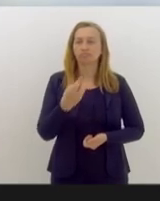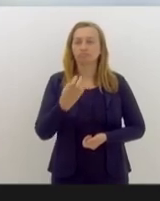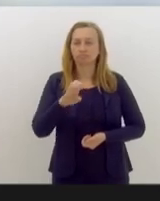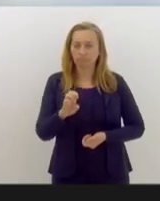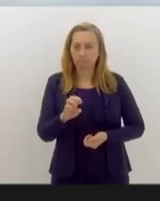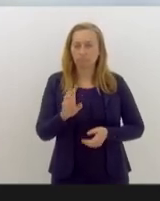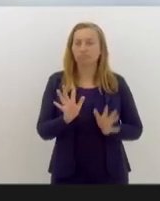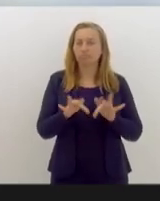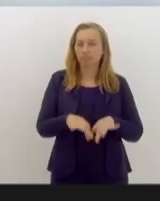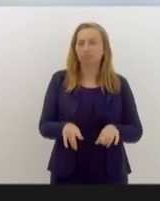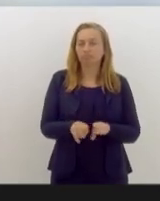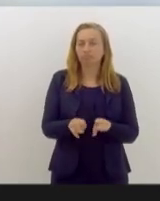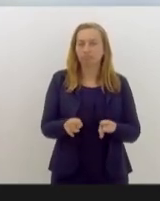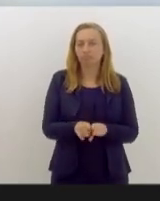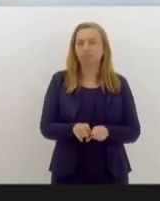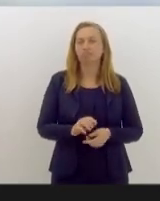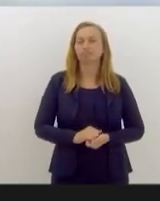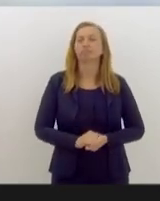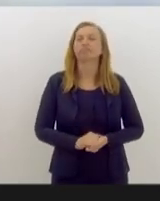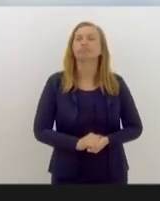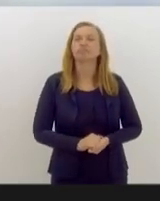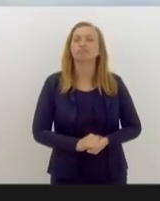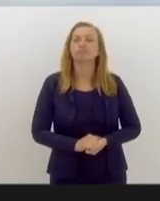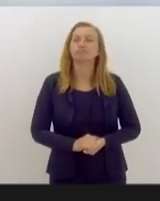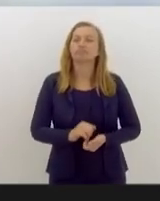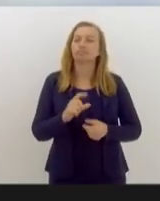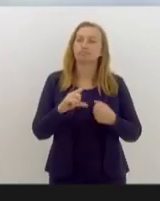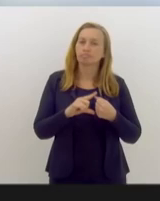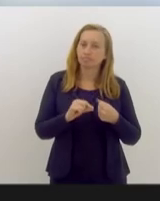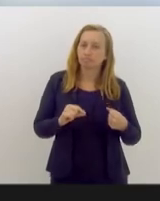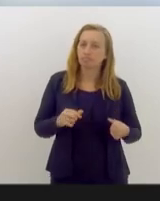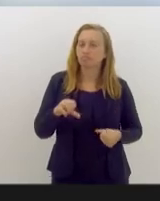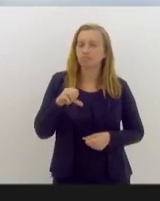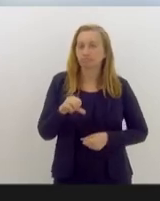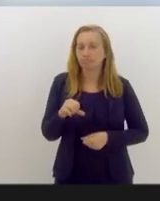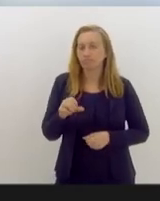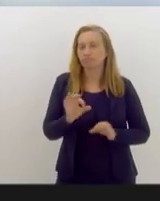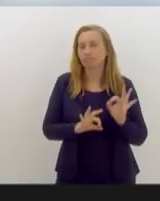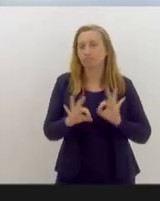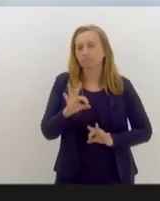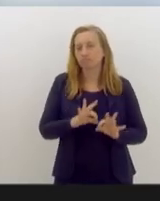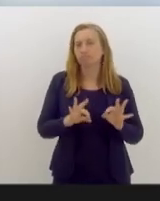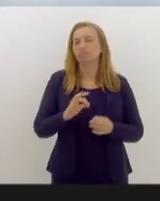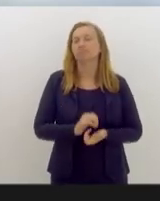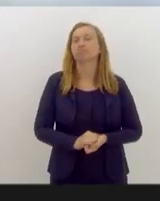E finalmente também, apesar do artigo 9º, né, do plano, prever, né,